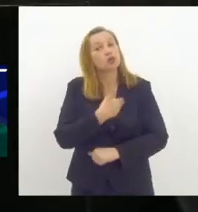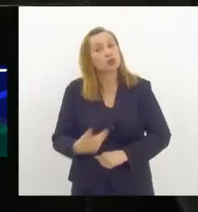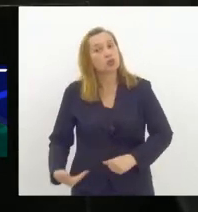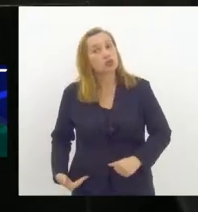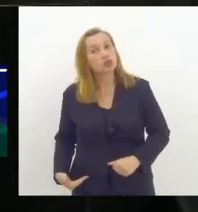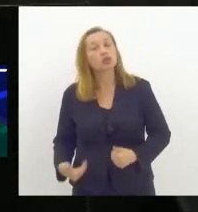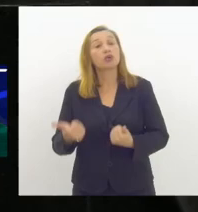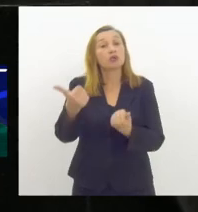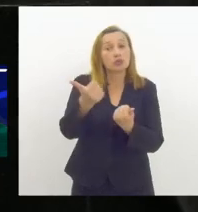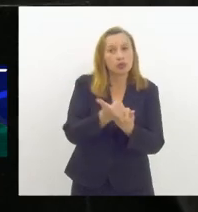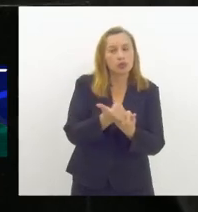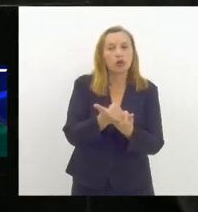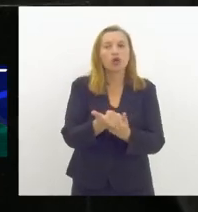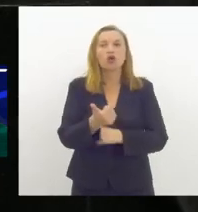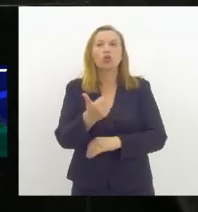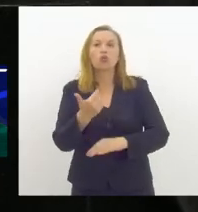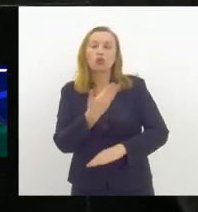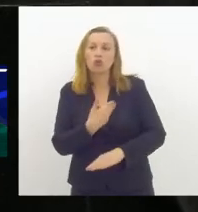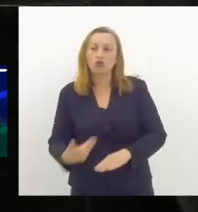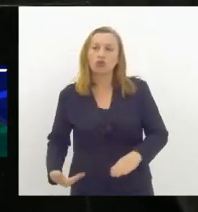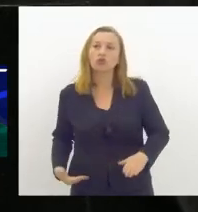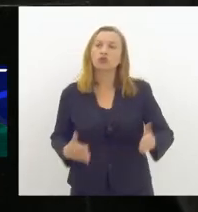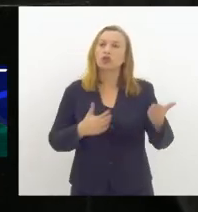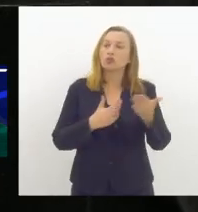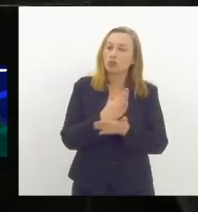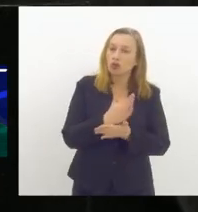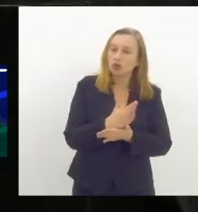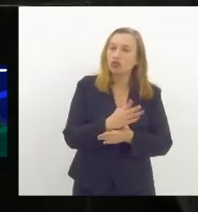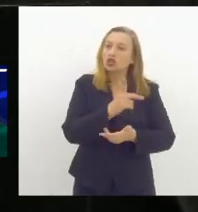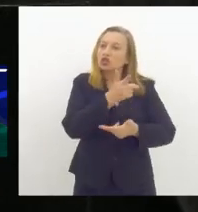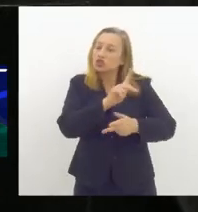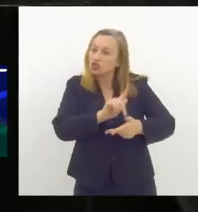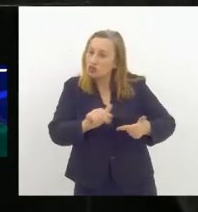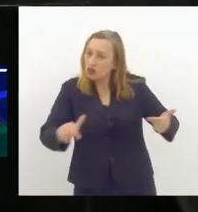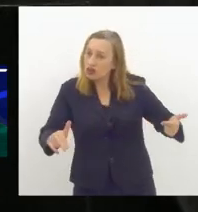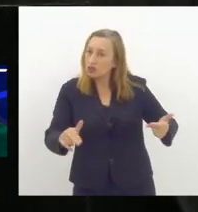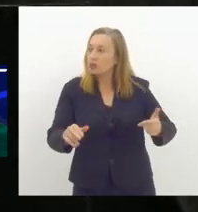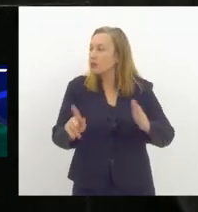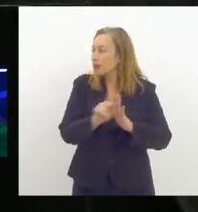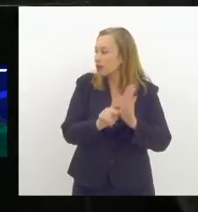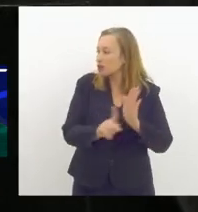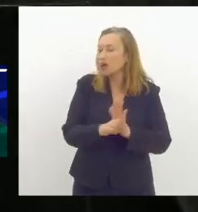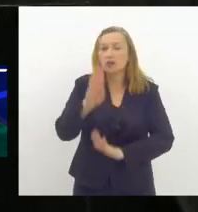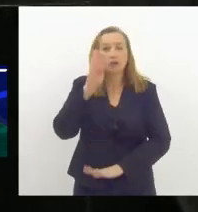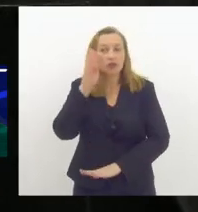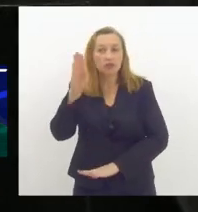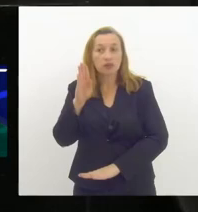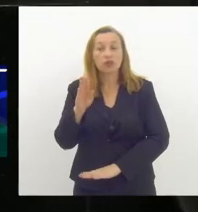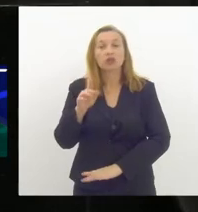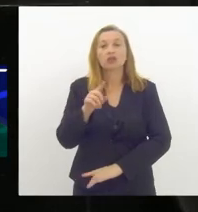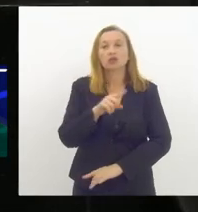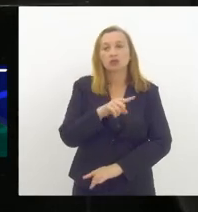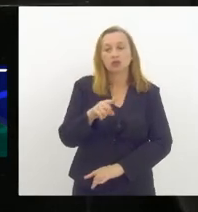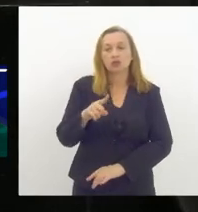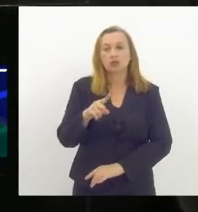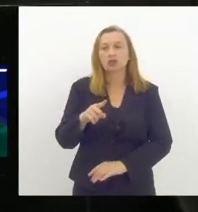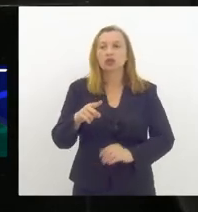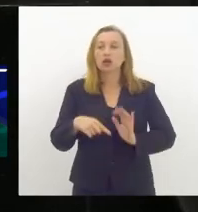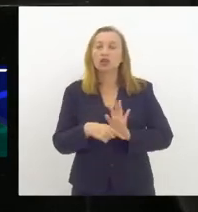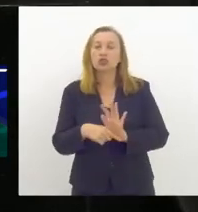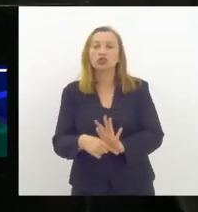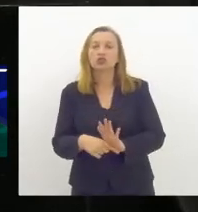tem sido parceira do governo quando aprovamos os diversos projetos principalmente aqueles que